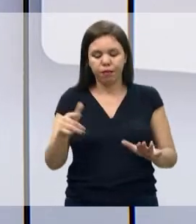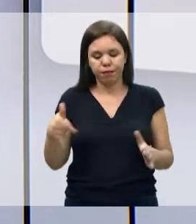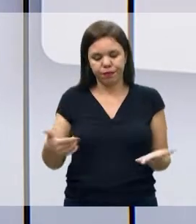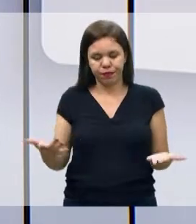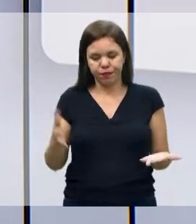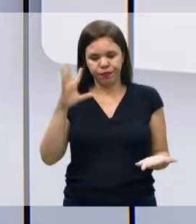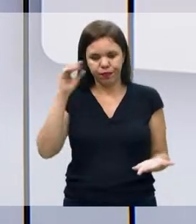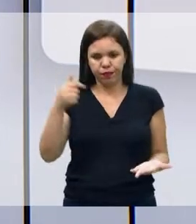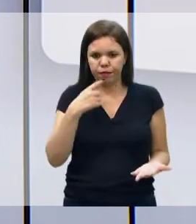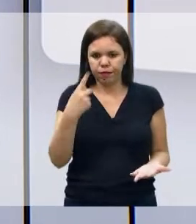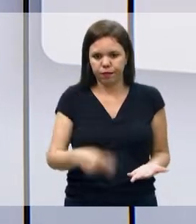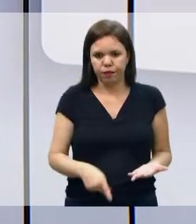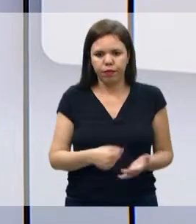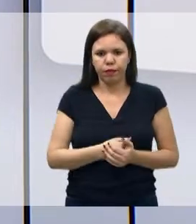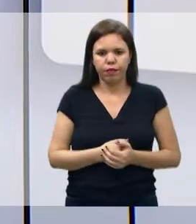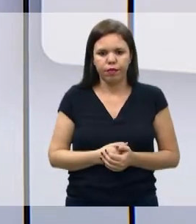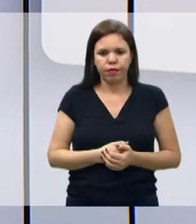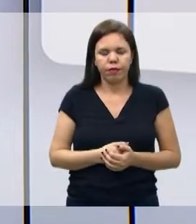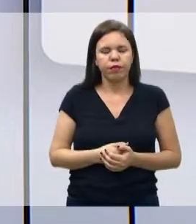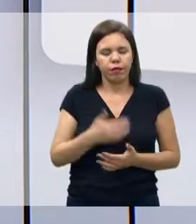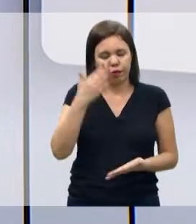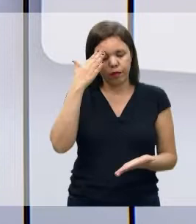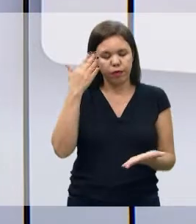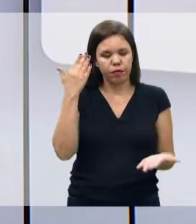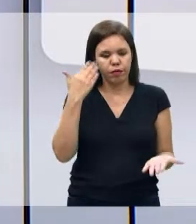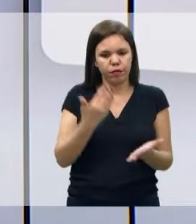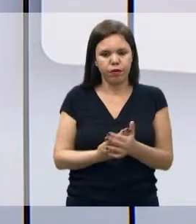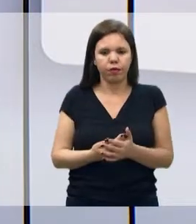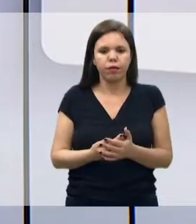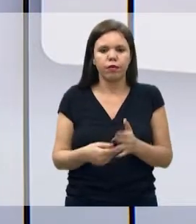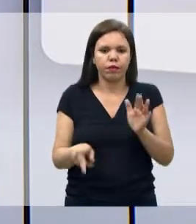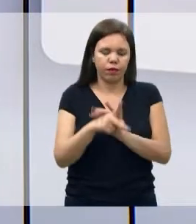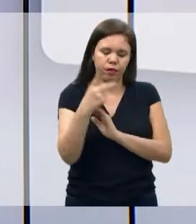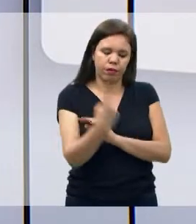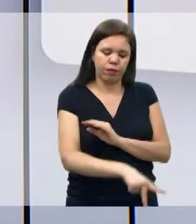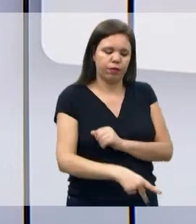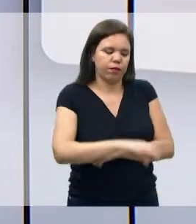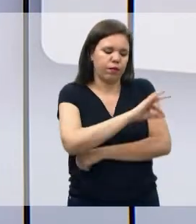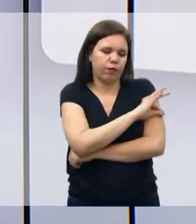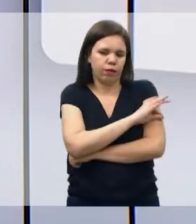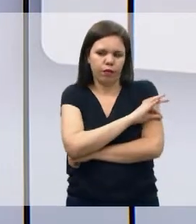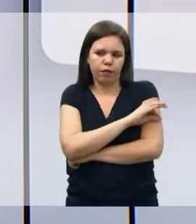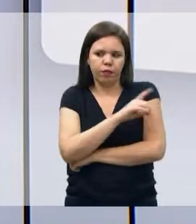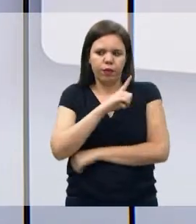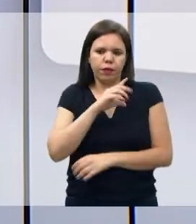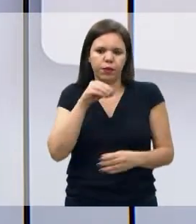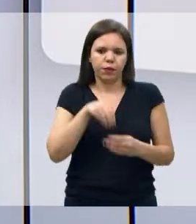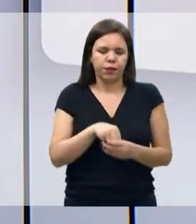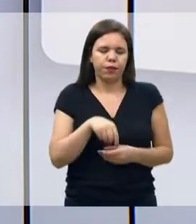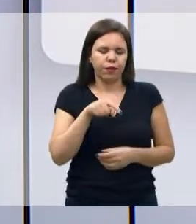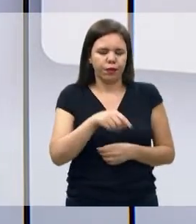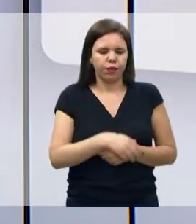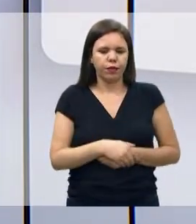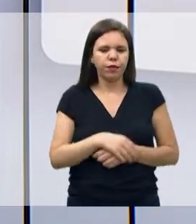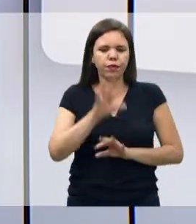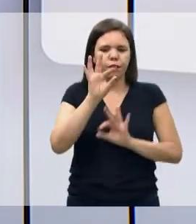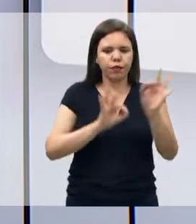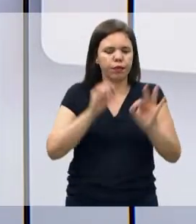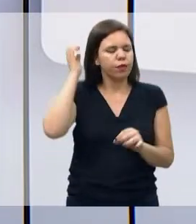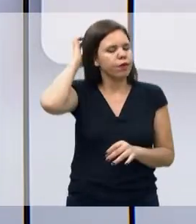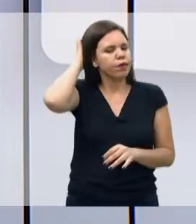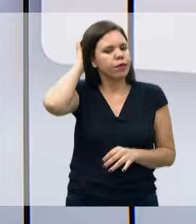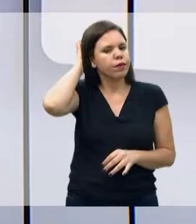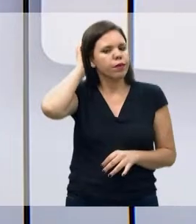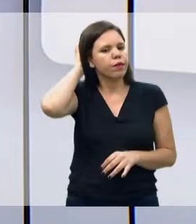entendimento eu encaro que tem que ser do Executivo. O Executivo, dentro aí desse projeto,